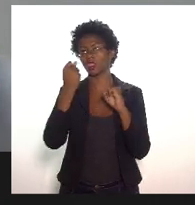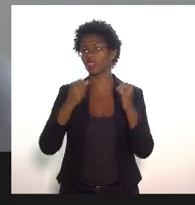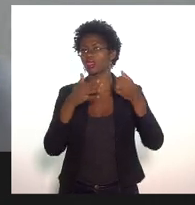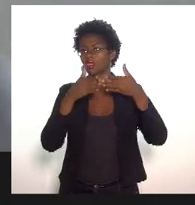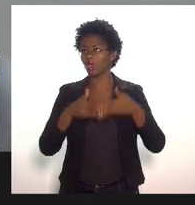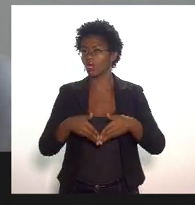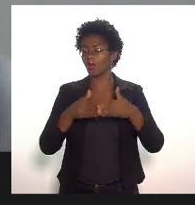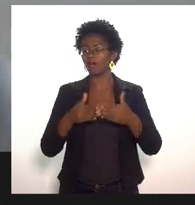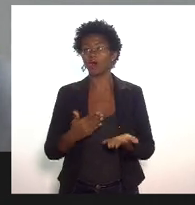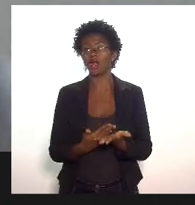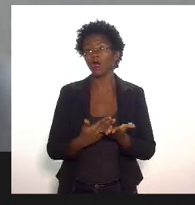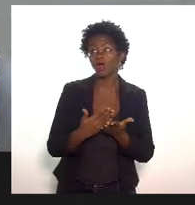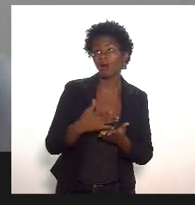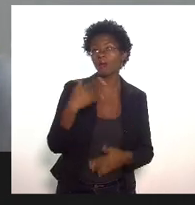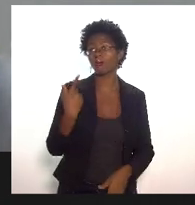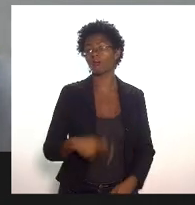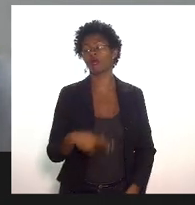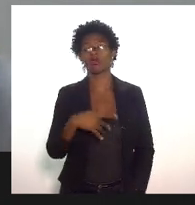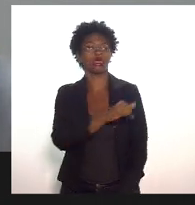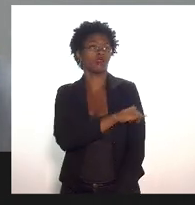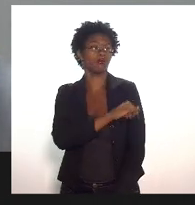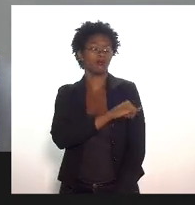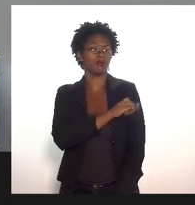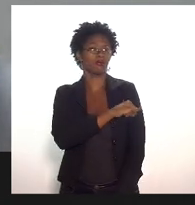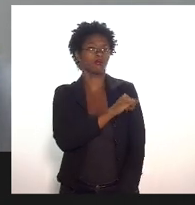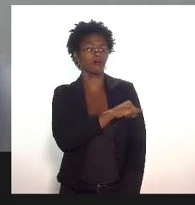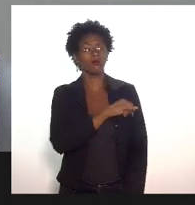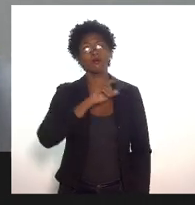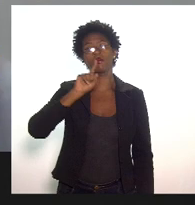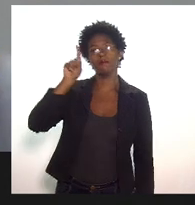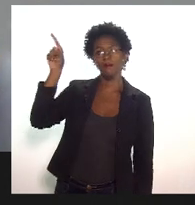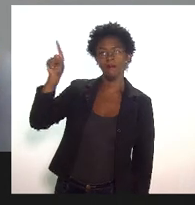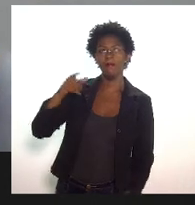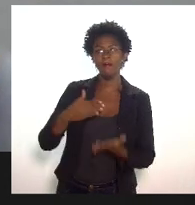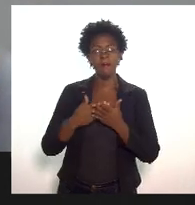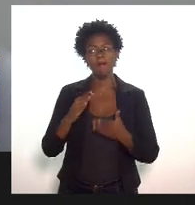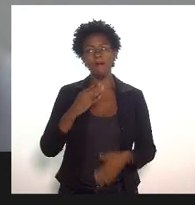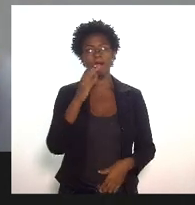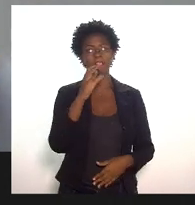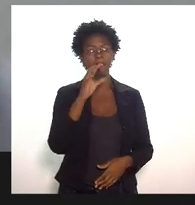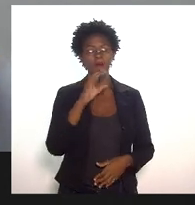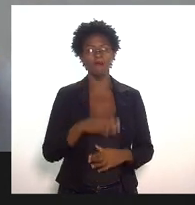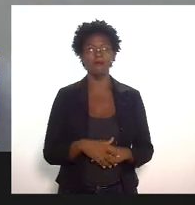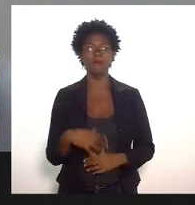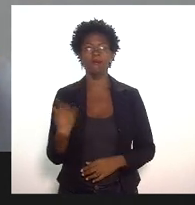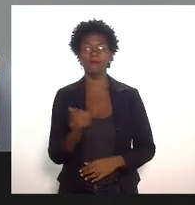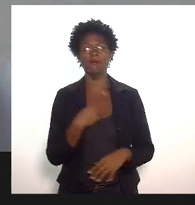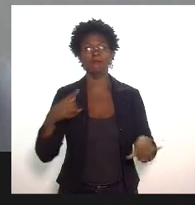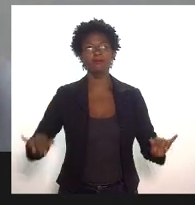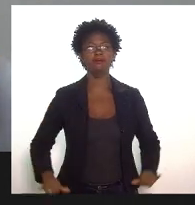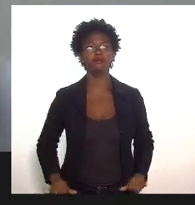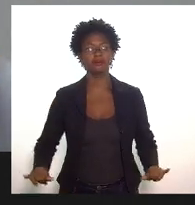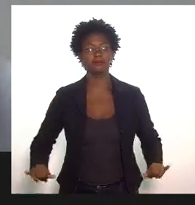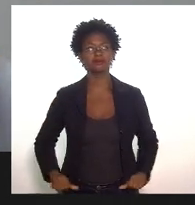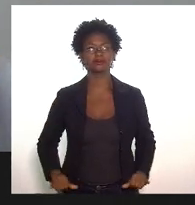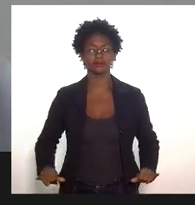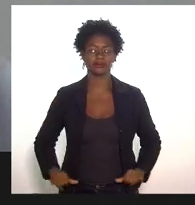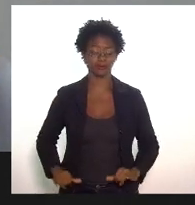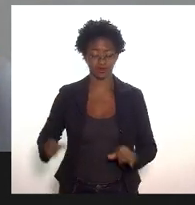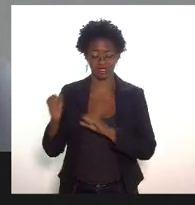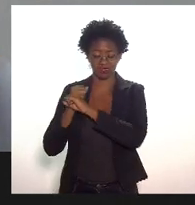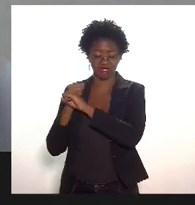ela começa no Rio de Janeiro, um estaleiro na cidade de Niterói. E a gente vem sofrendo muito ao longo dos últimos